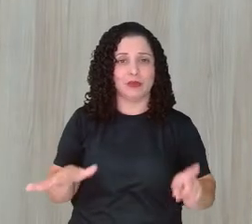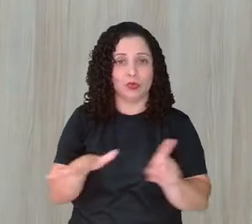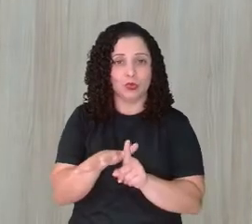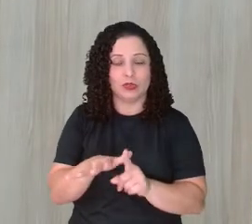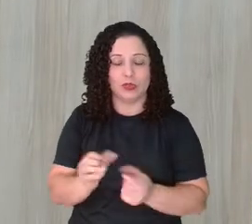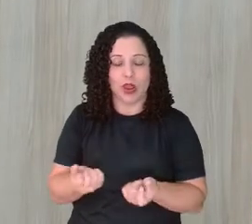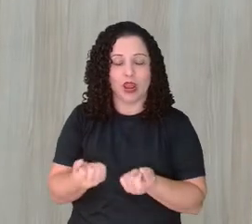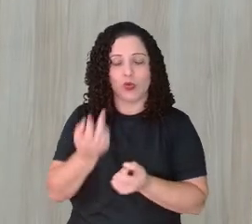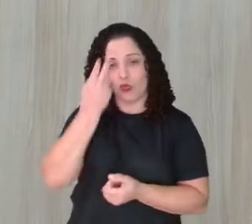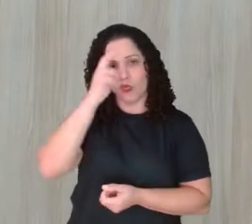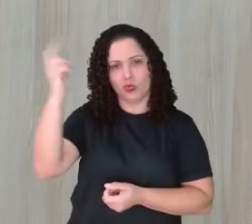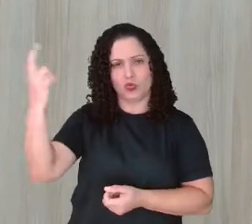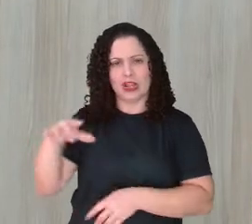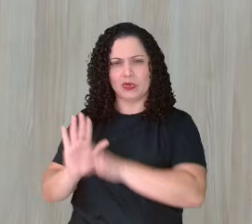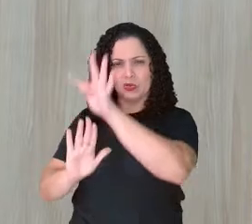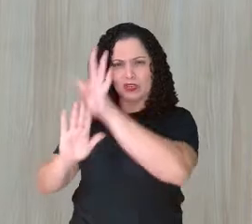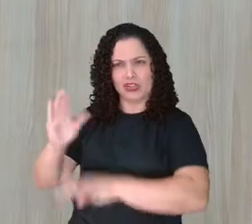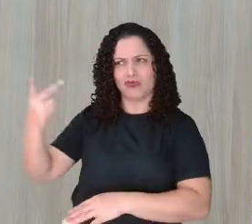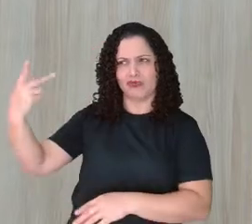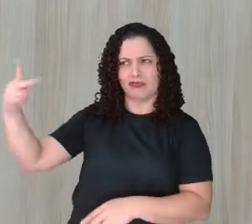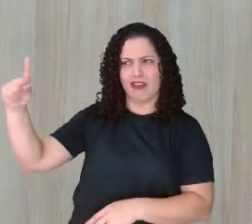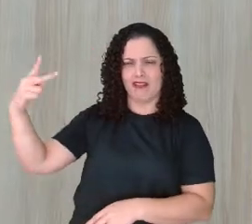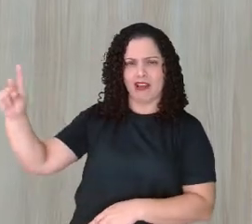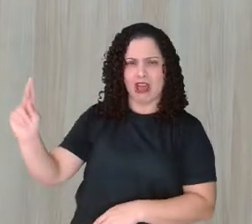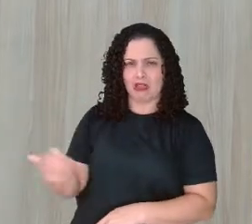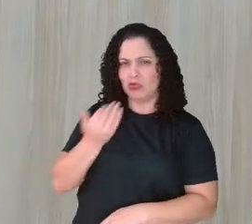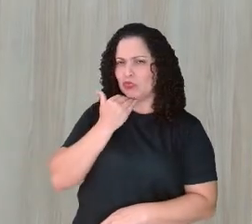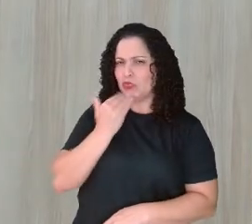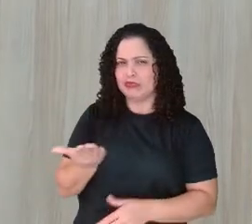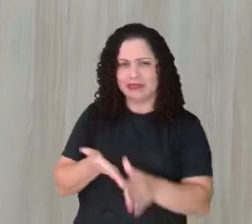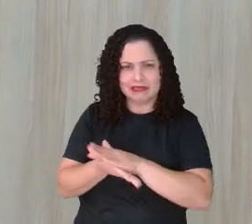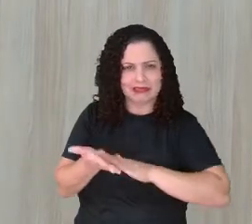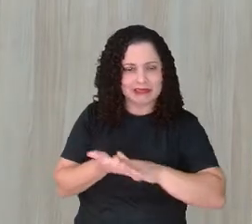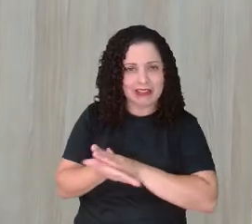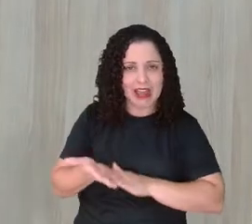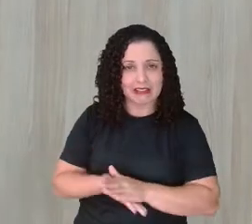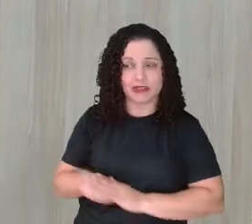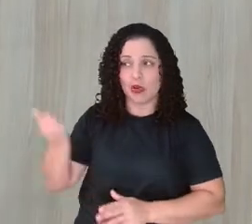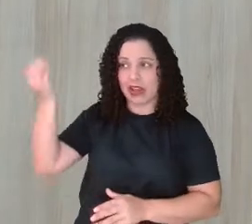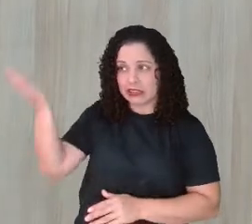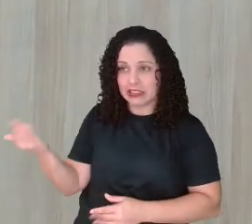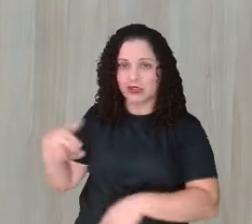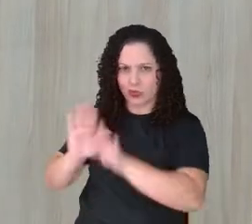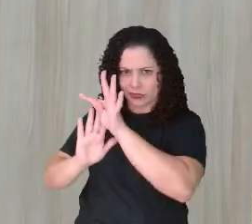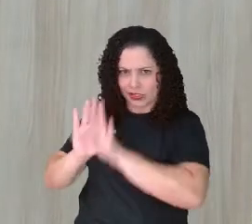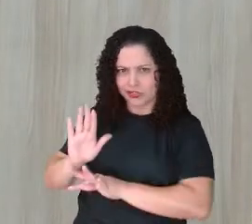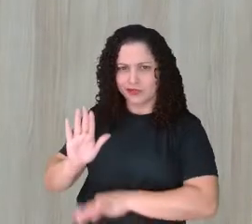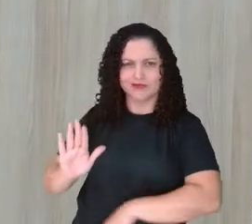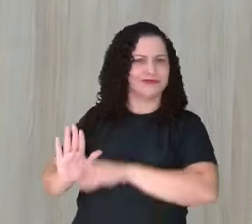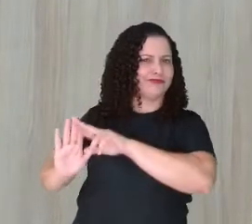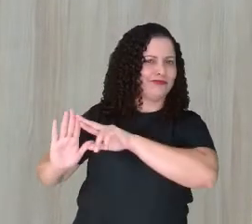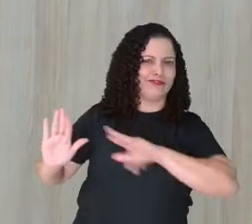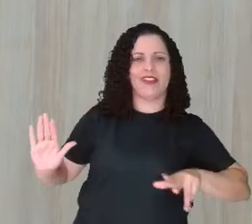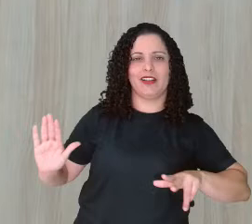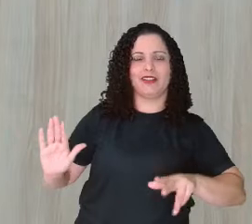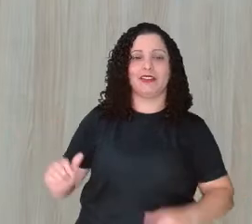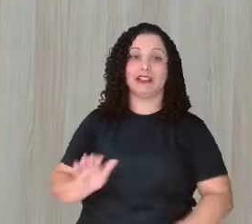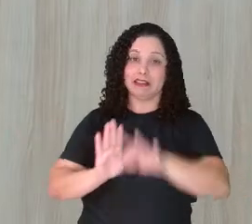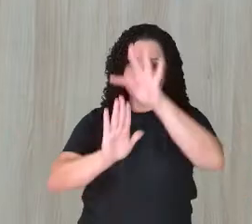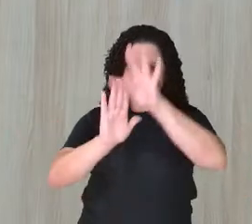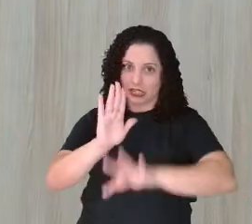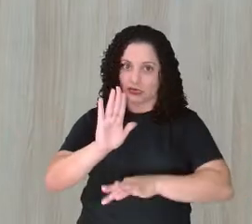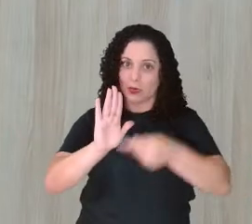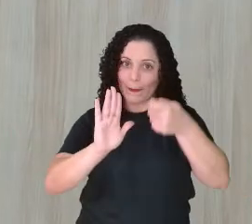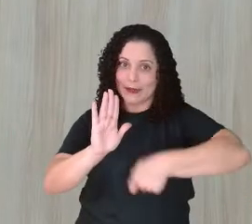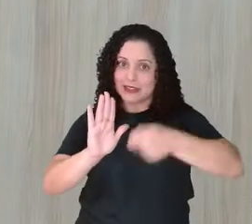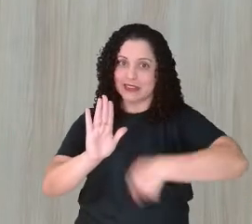pega um texto daquela cultura e não consegue interpretar, para a gente aquilo ali não é um texto. Por quê? Porque texto precisa